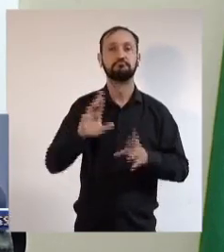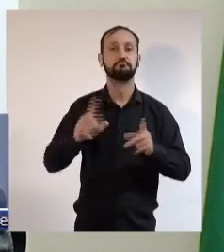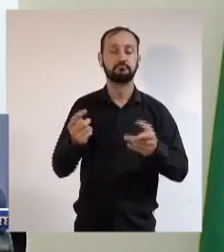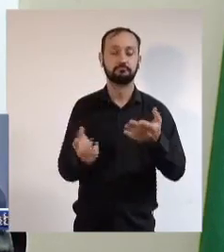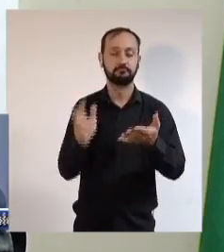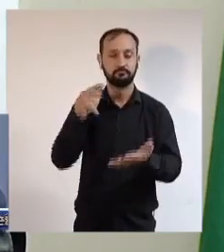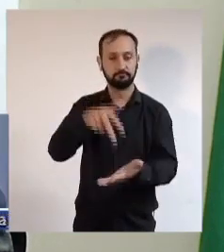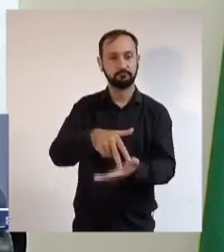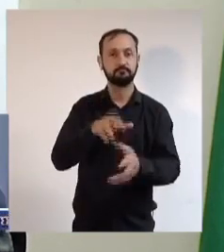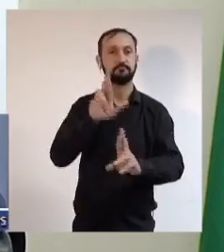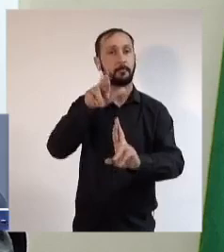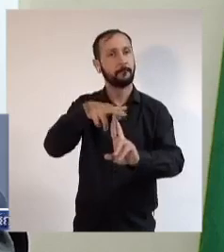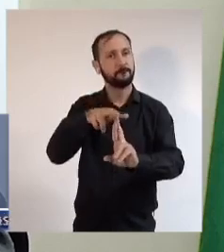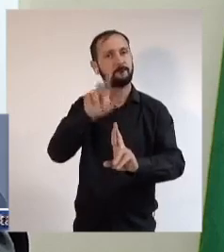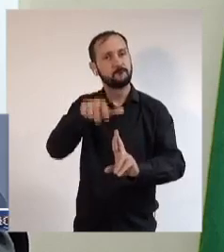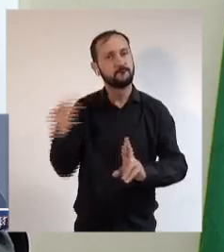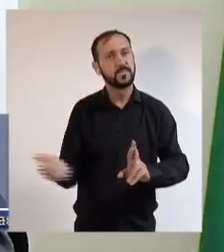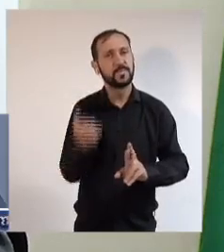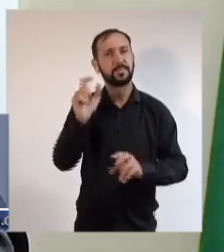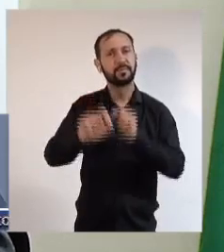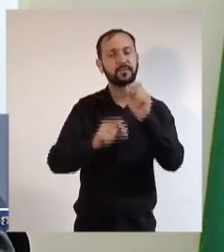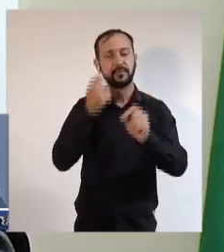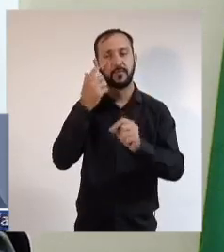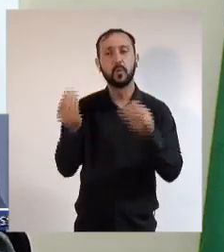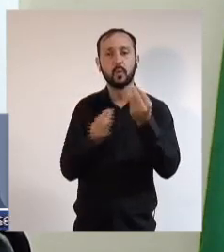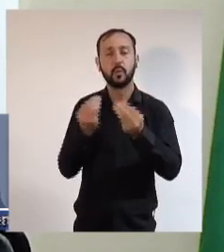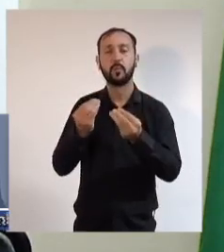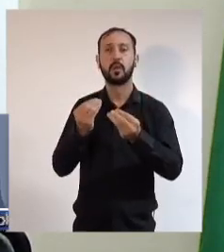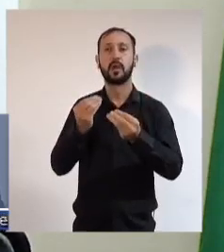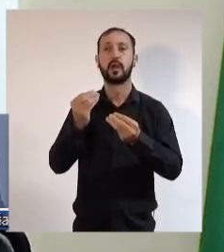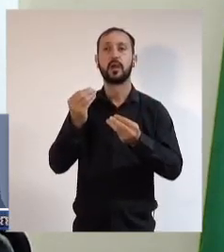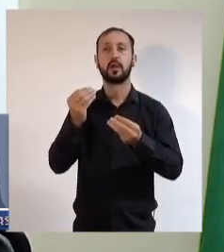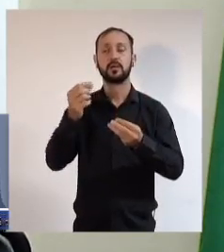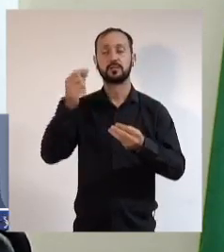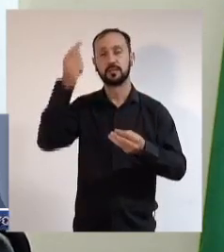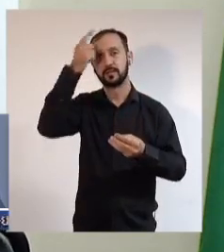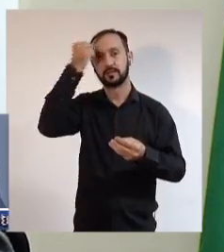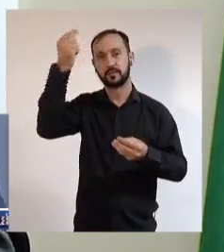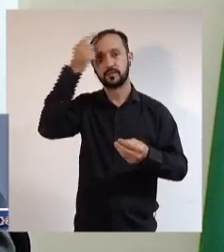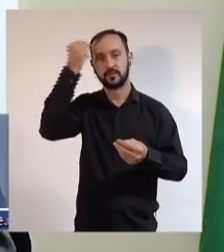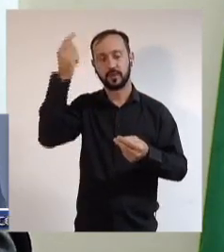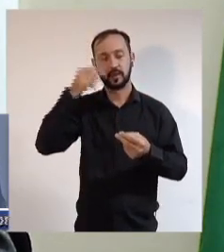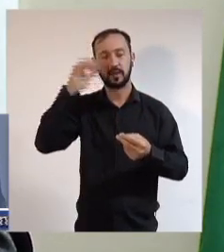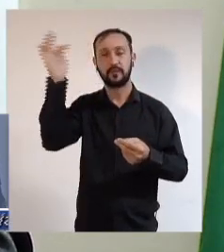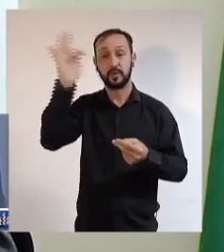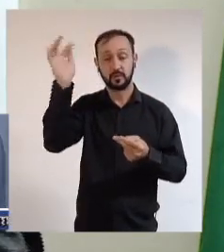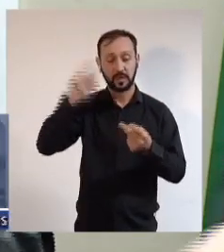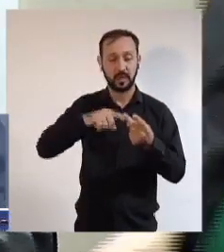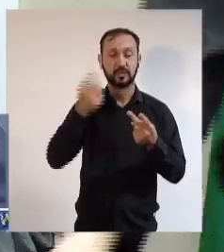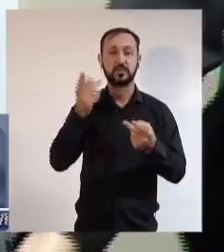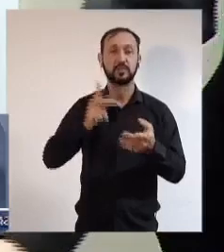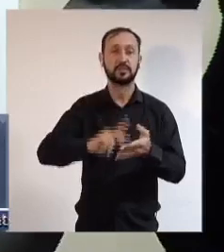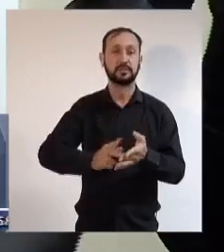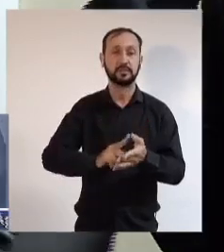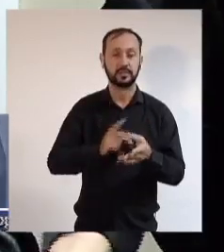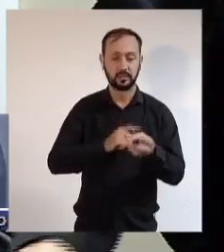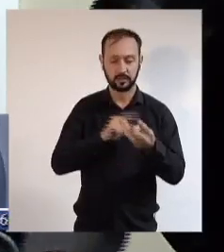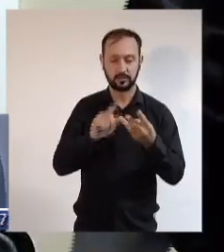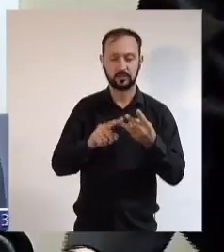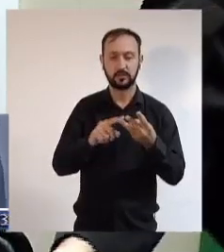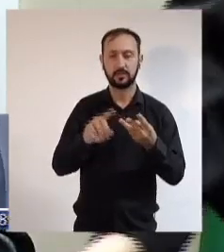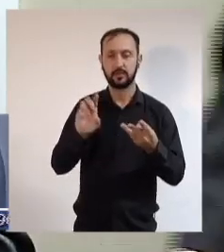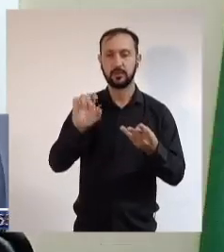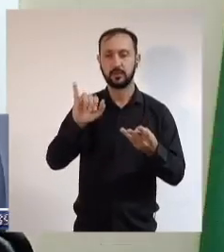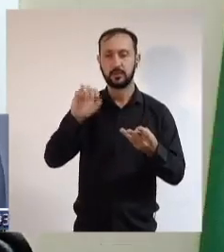representação acho que é muito importante ver as universidades never sindicatos é ver o imasul ver